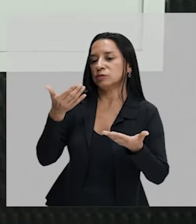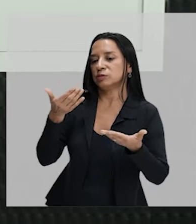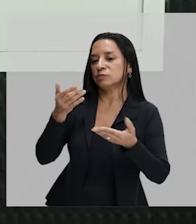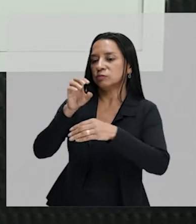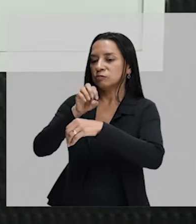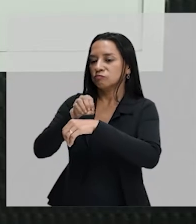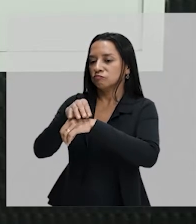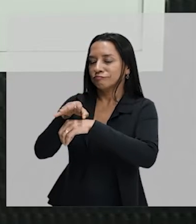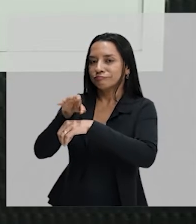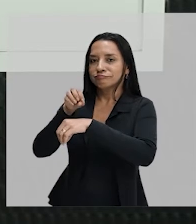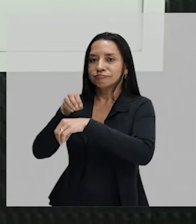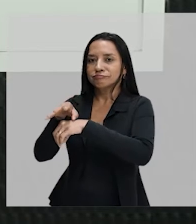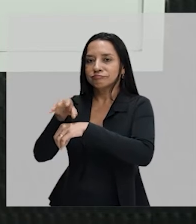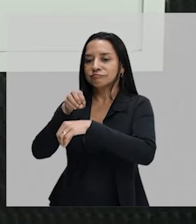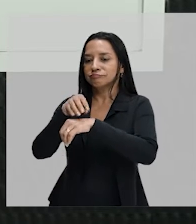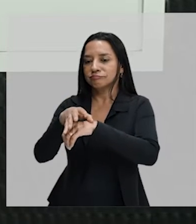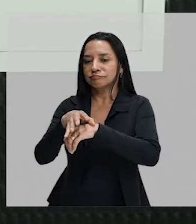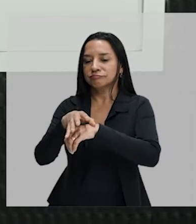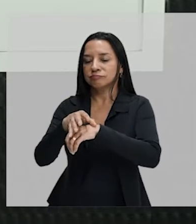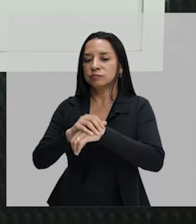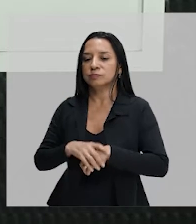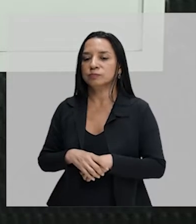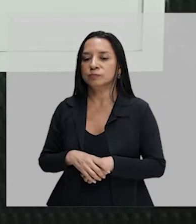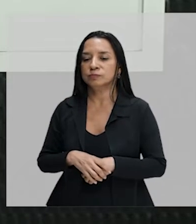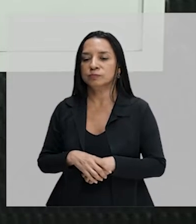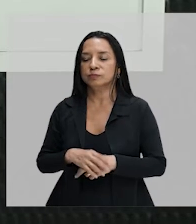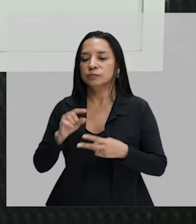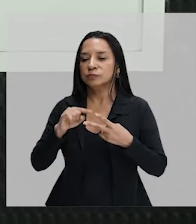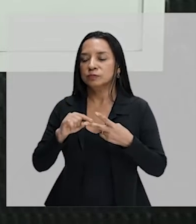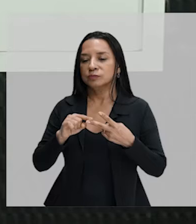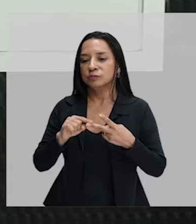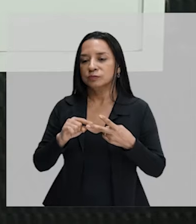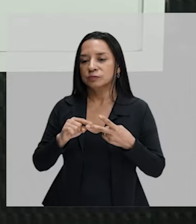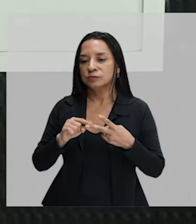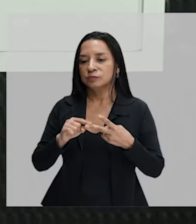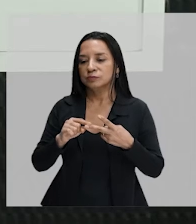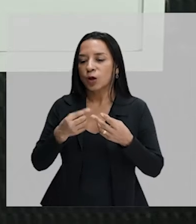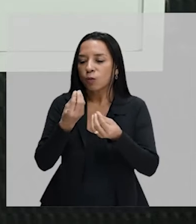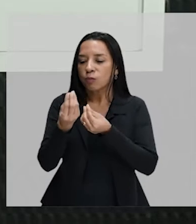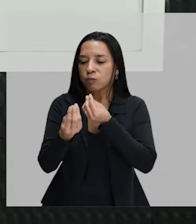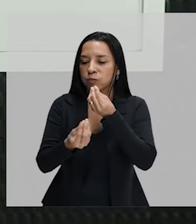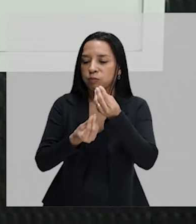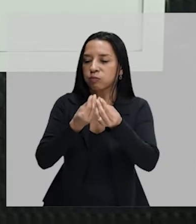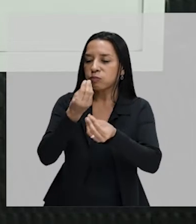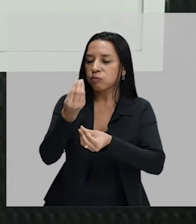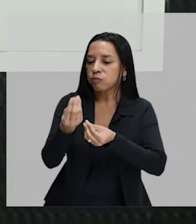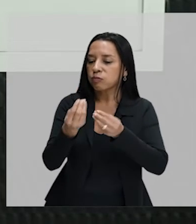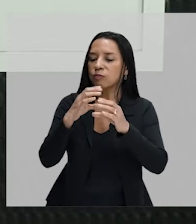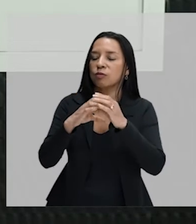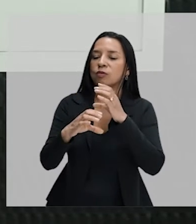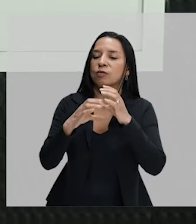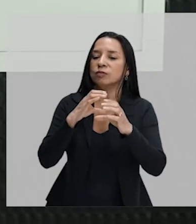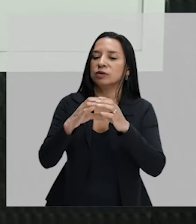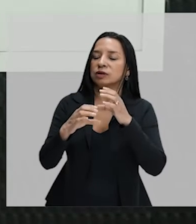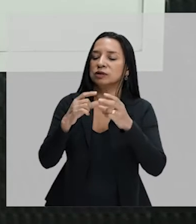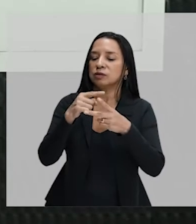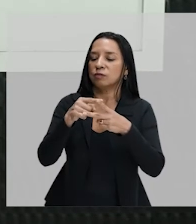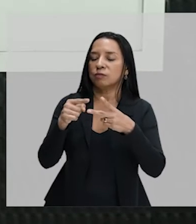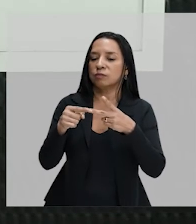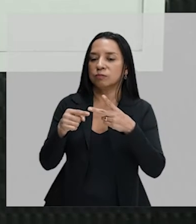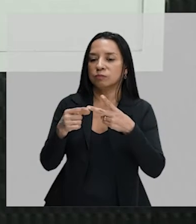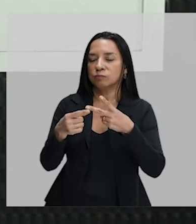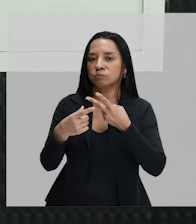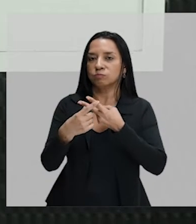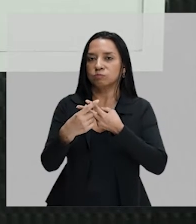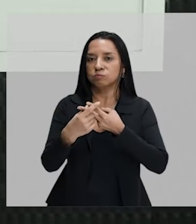compartilhar. As formas de comunicação, enquanto propagação e compartilhamento, que é a expressão